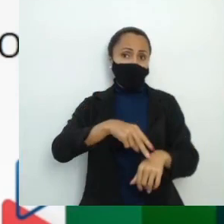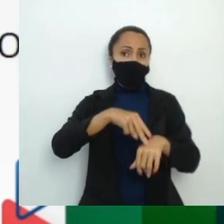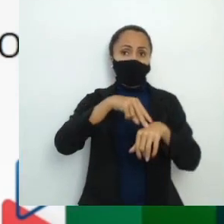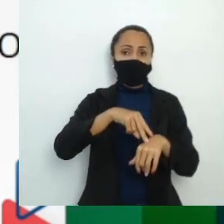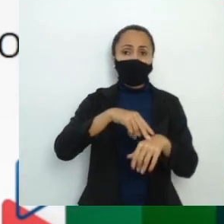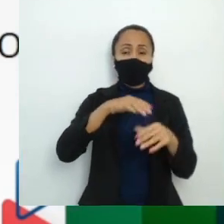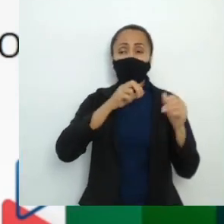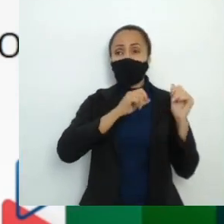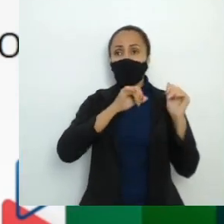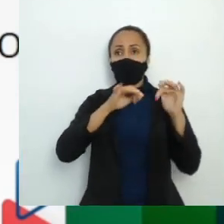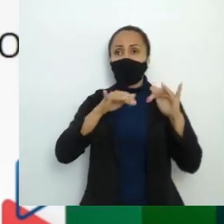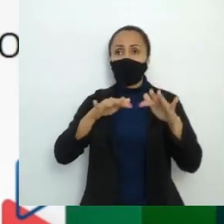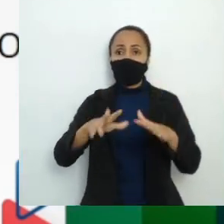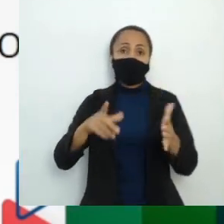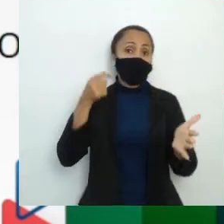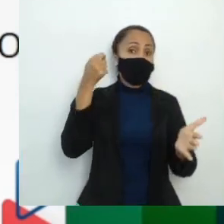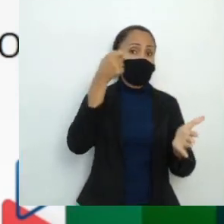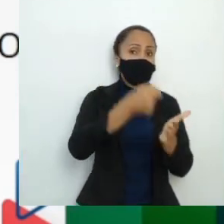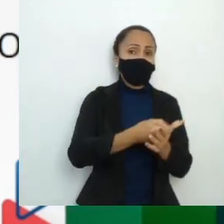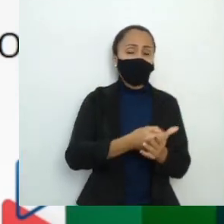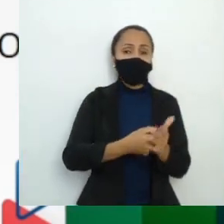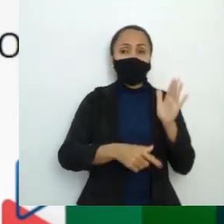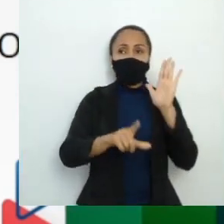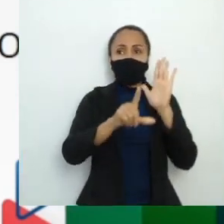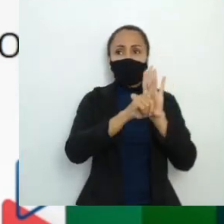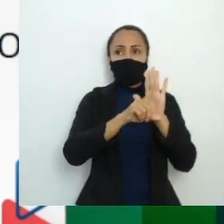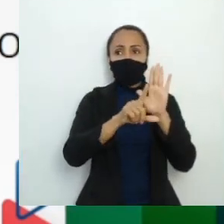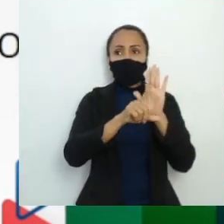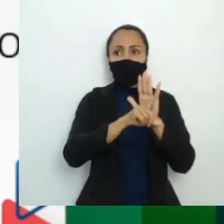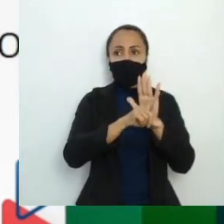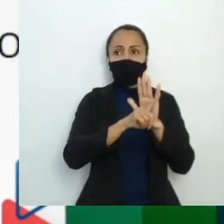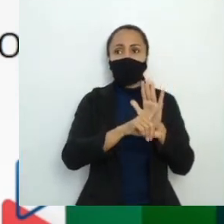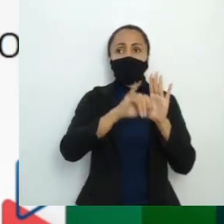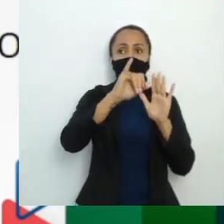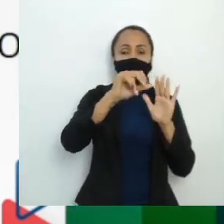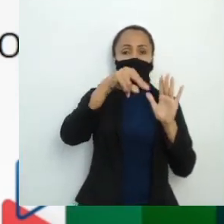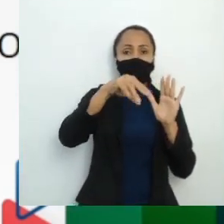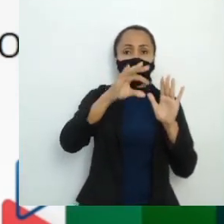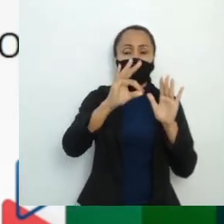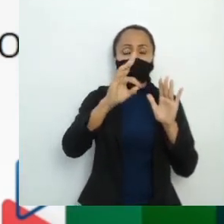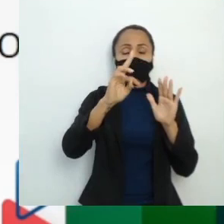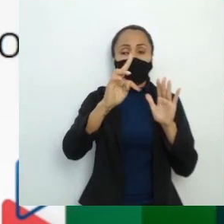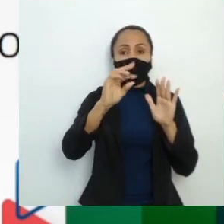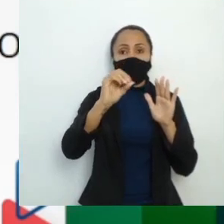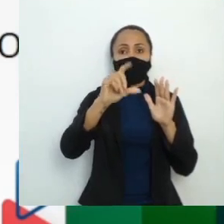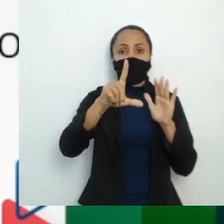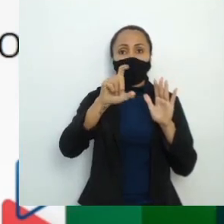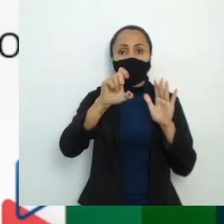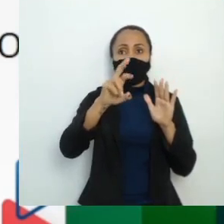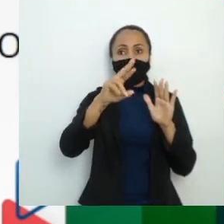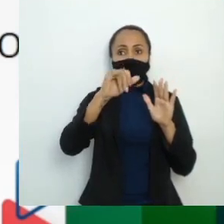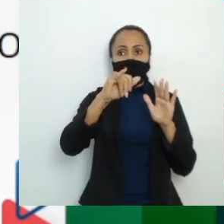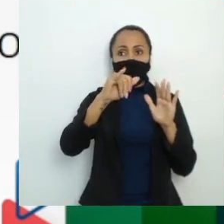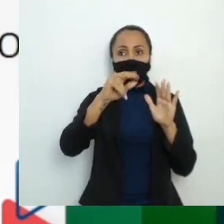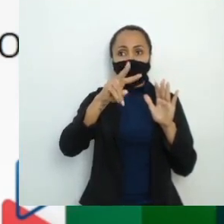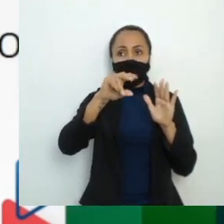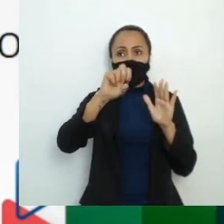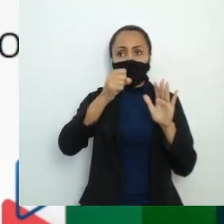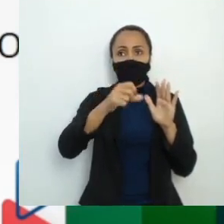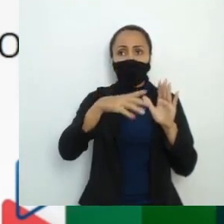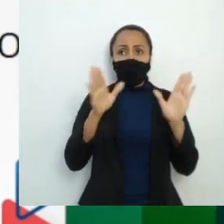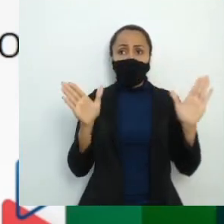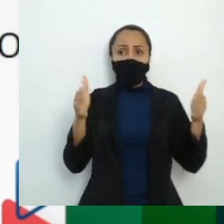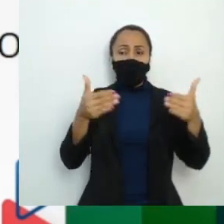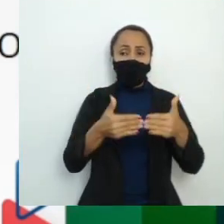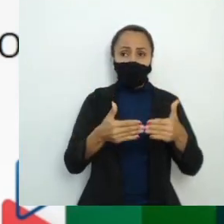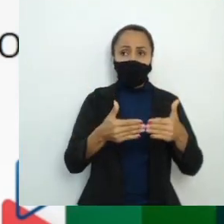colônios, vai impor as chamadas leis intoleráveis e, consequentemente, você tem uma lista delas aqui. O fechamento desse porto de Boston,